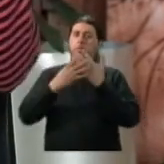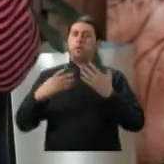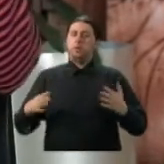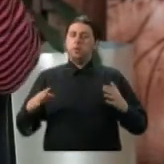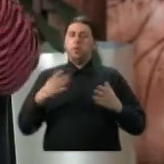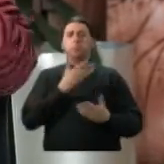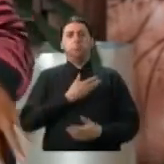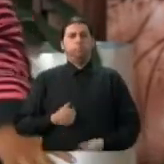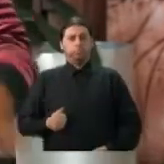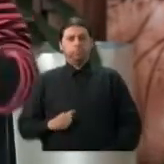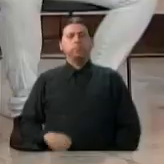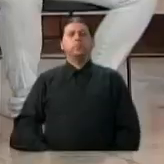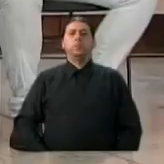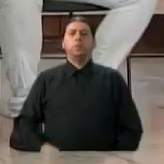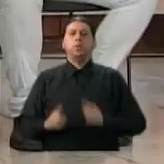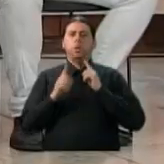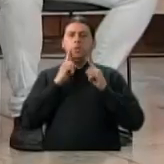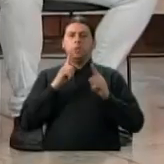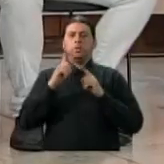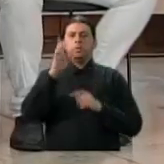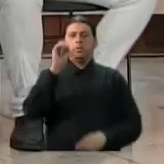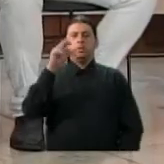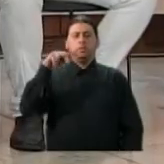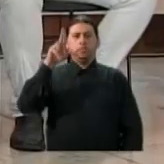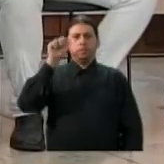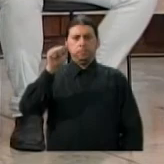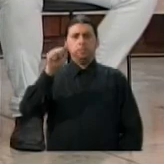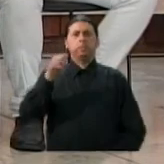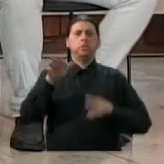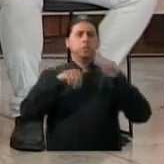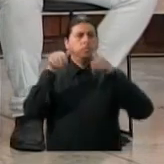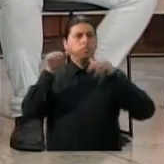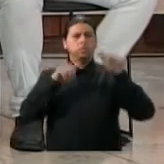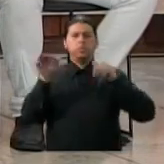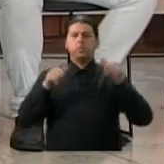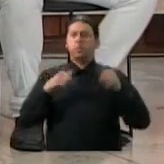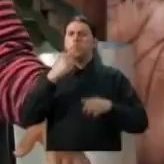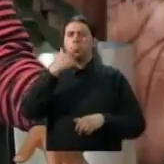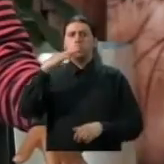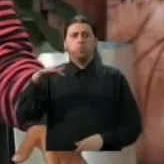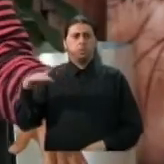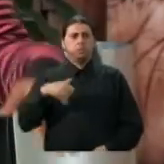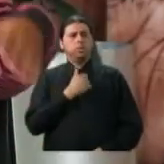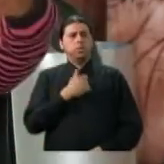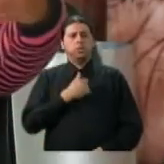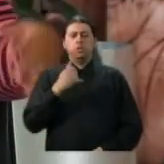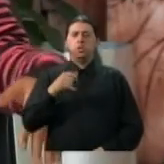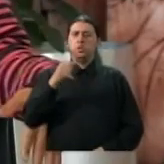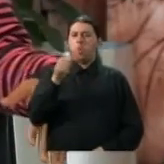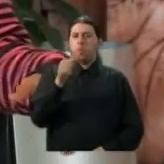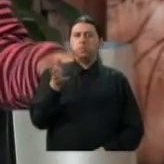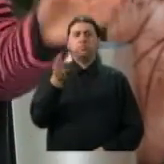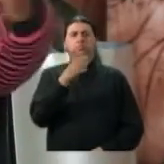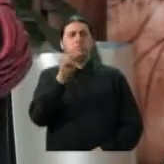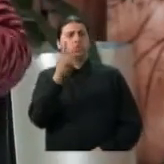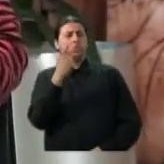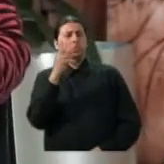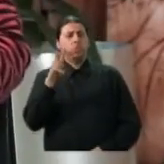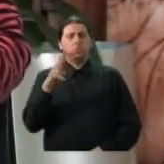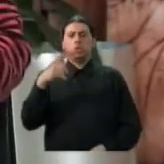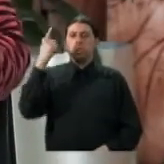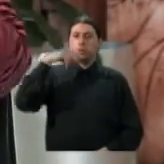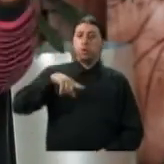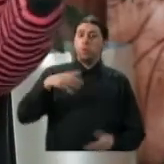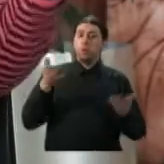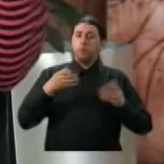a coordenadora ia na sala chamando as alunas, só as meninas naquele ano tomaram. E esse ano foi de novo